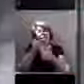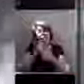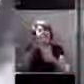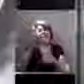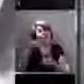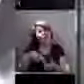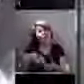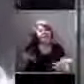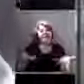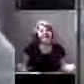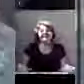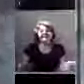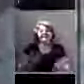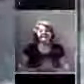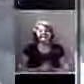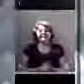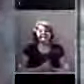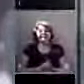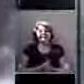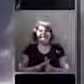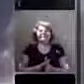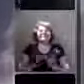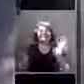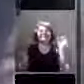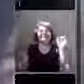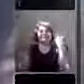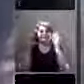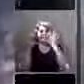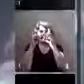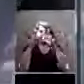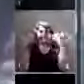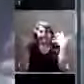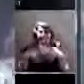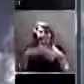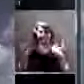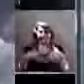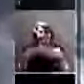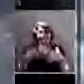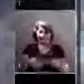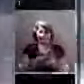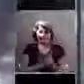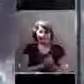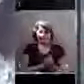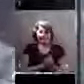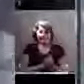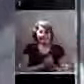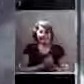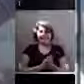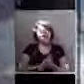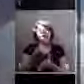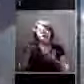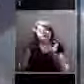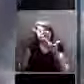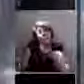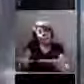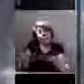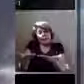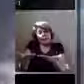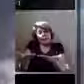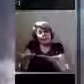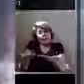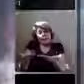sabe? Oh, meu Deus, ela me ensinou muito, meu pai do céu. Meu querido,